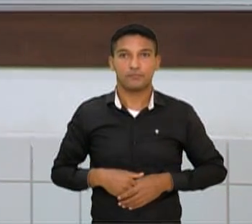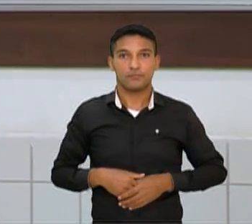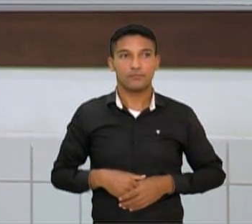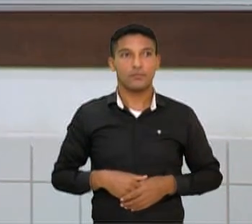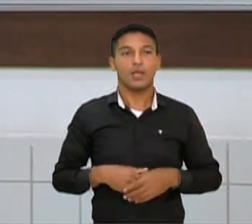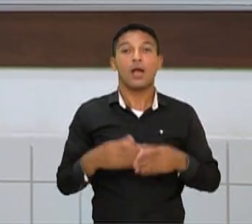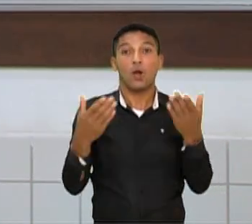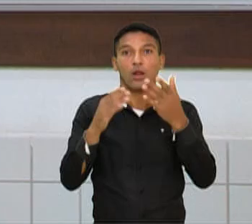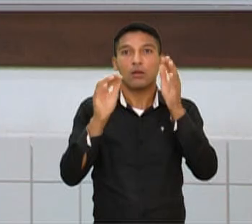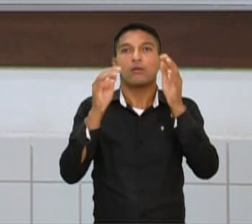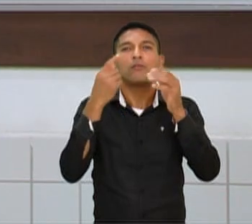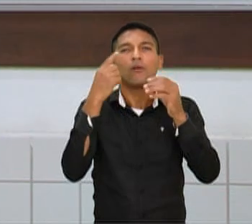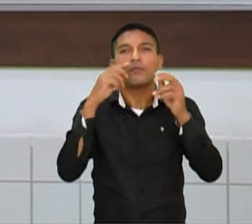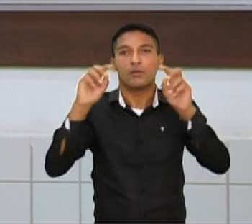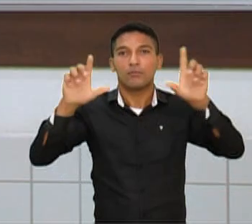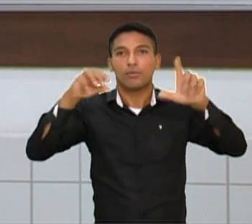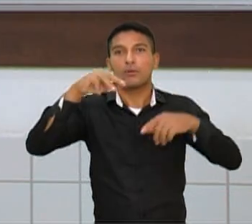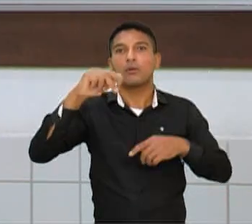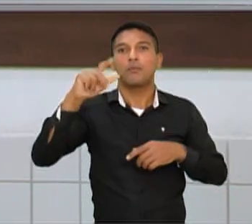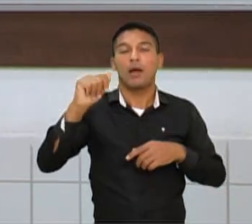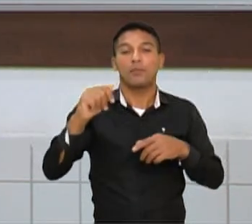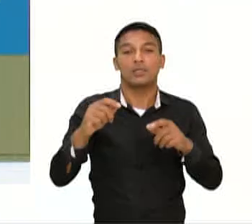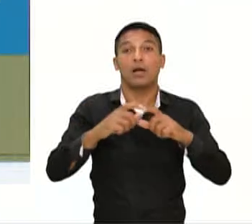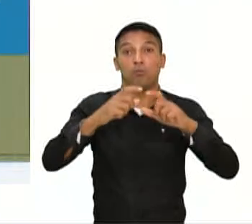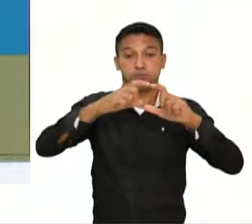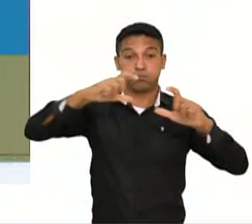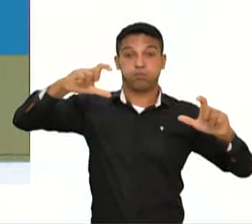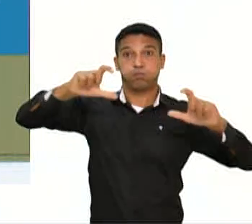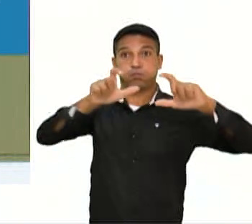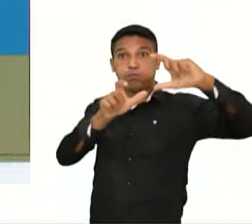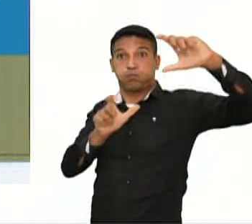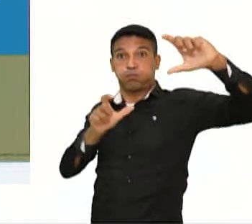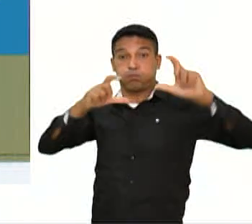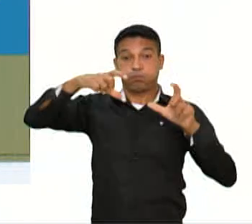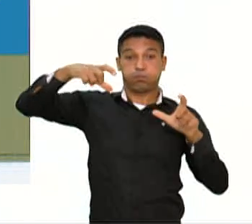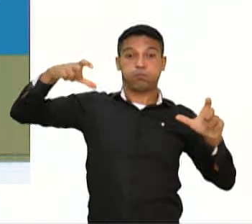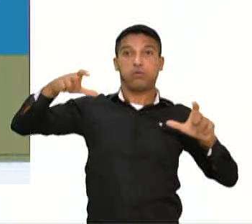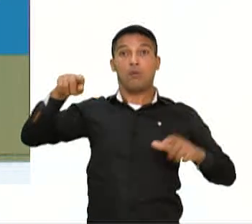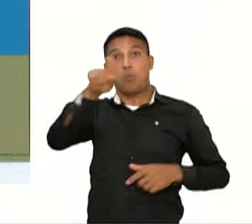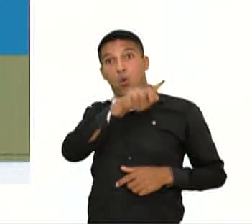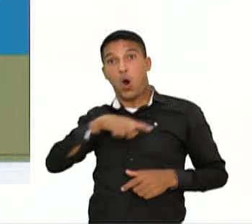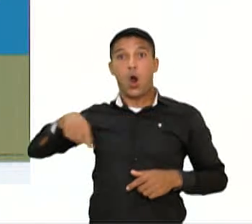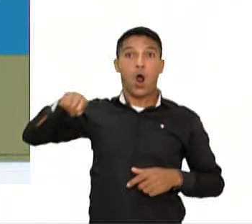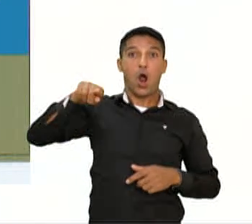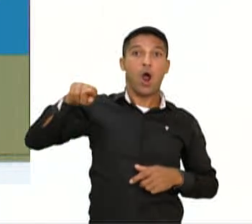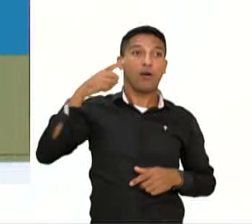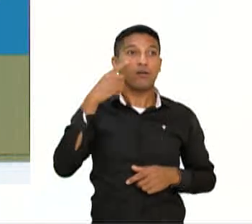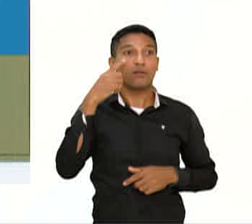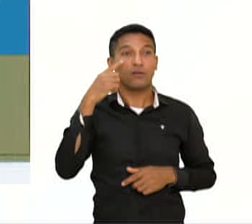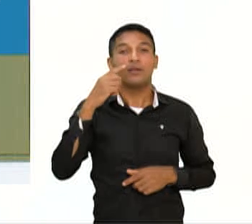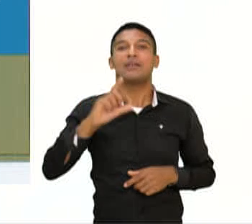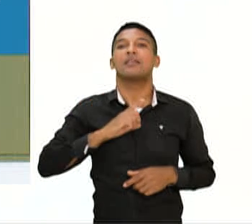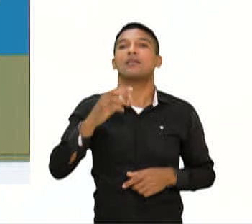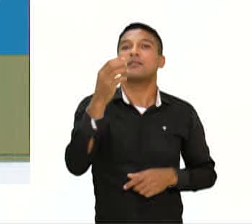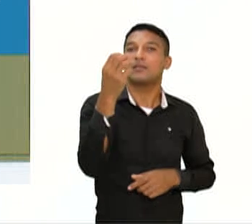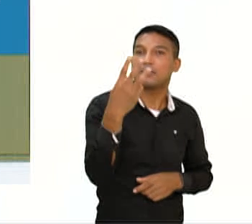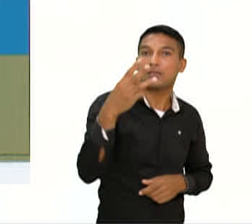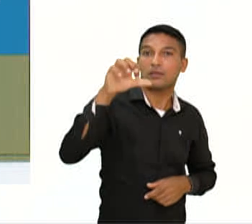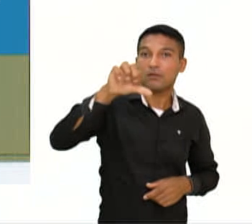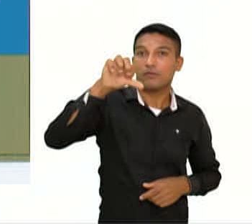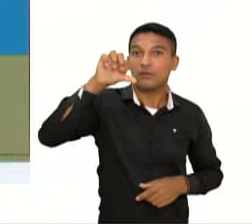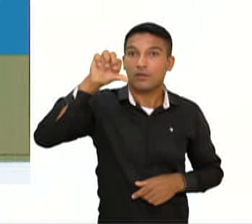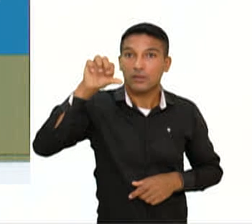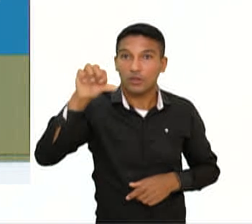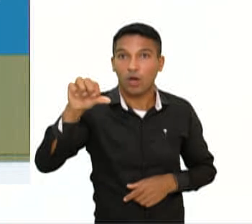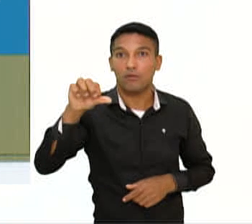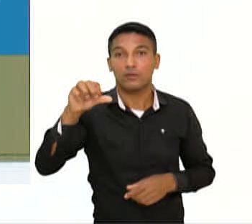o nosso mapa ao final desse processo todo. Nós vamos ter, então, 399 municípios, todos eles